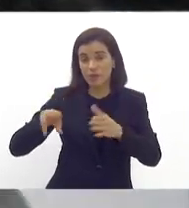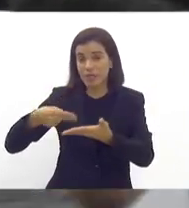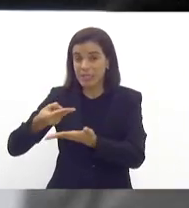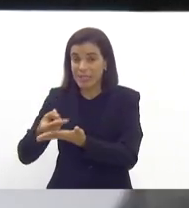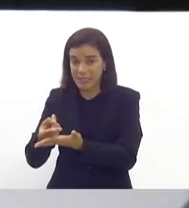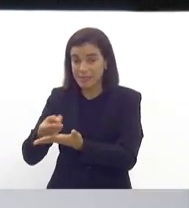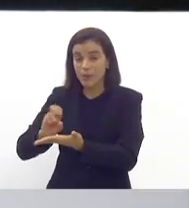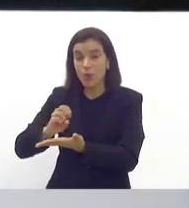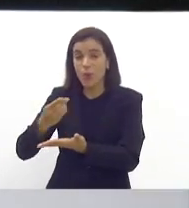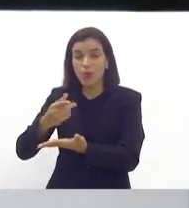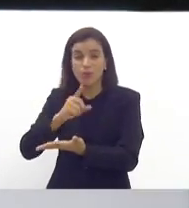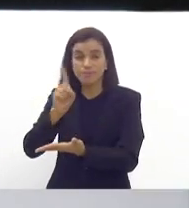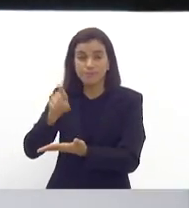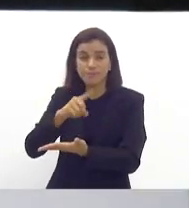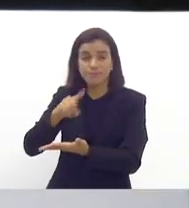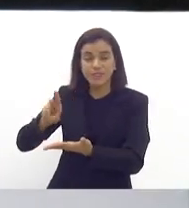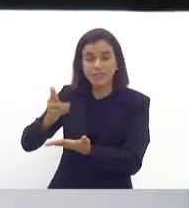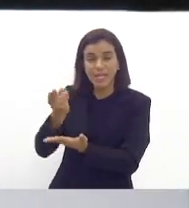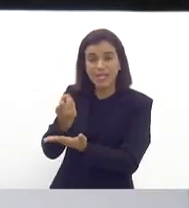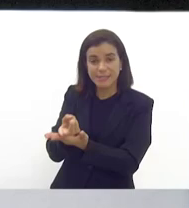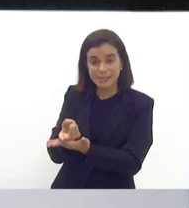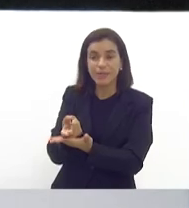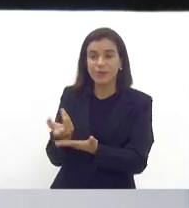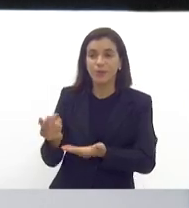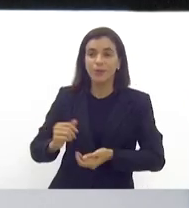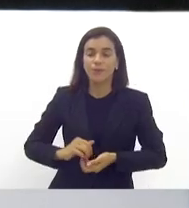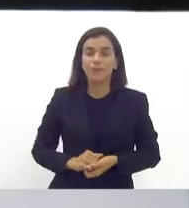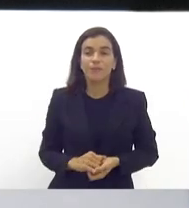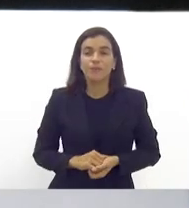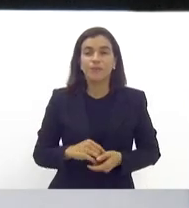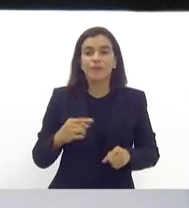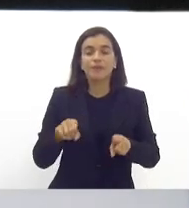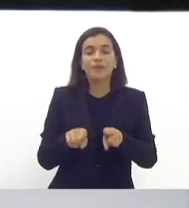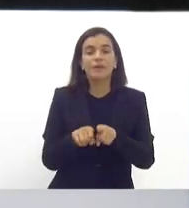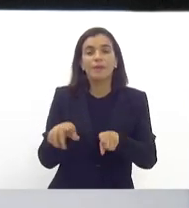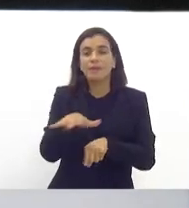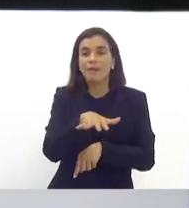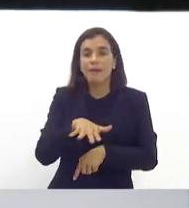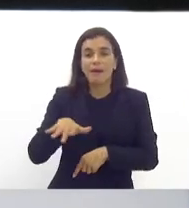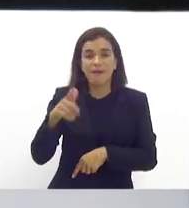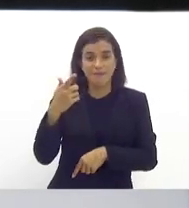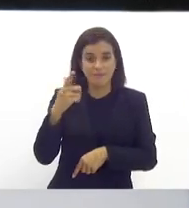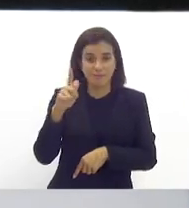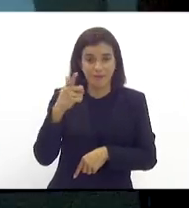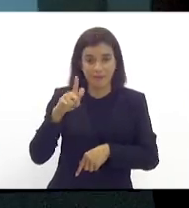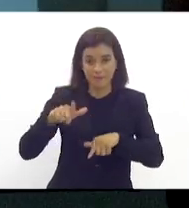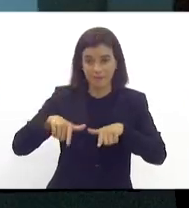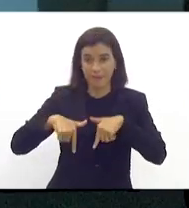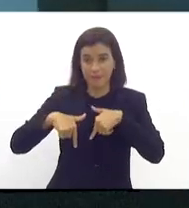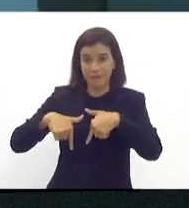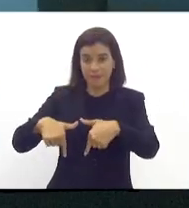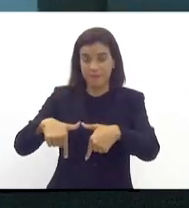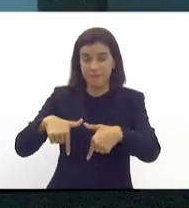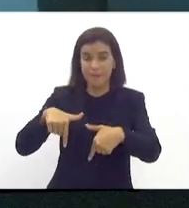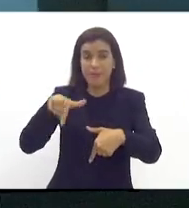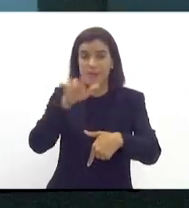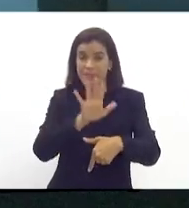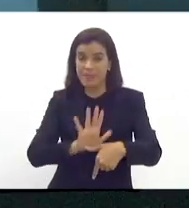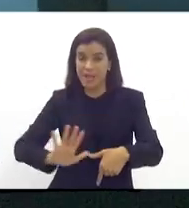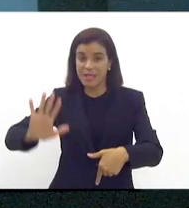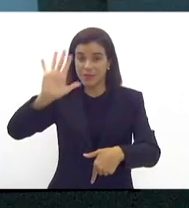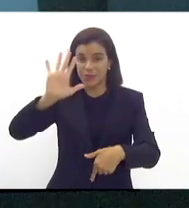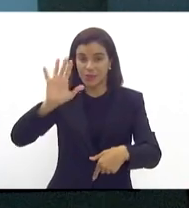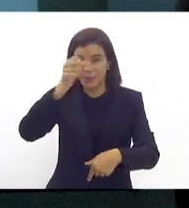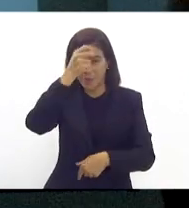internação exatamente e também na área geográfica de atuação Plano Nacional